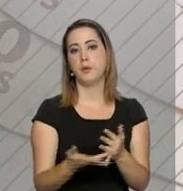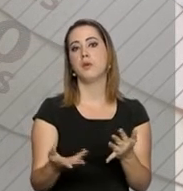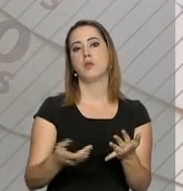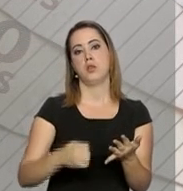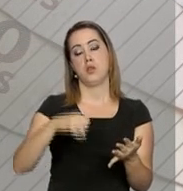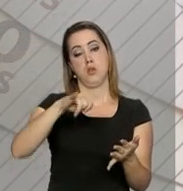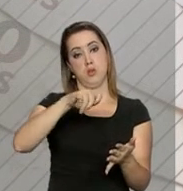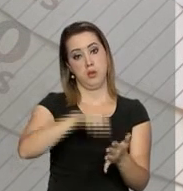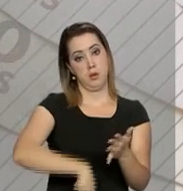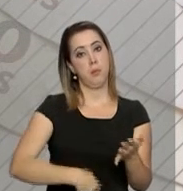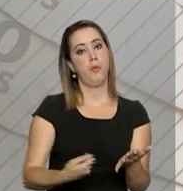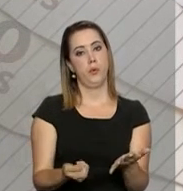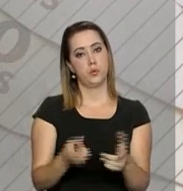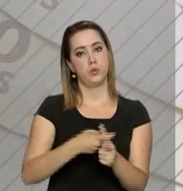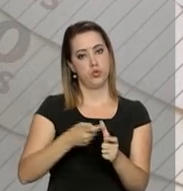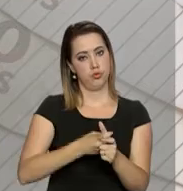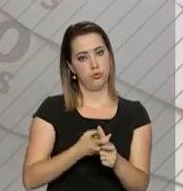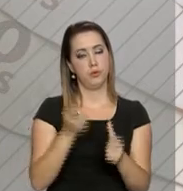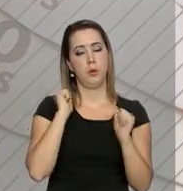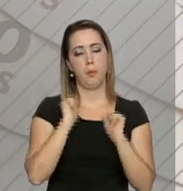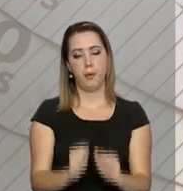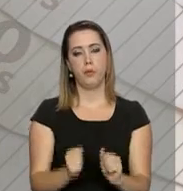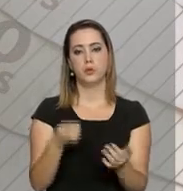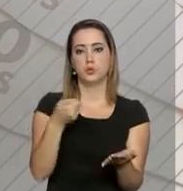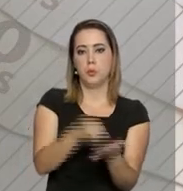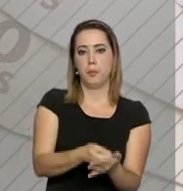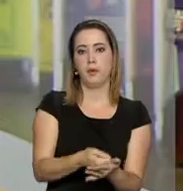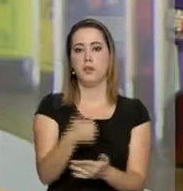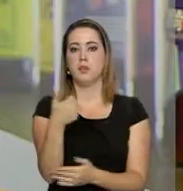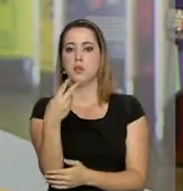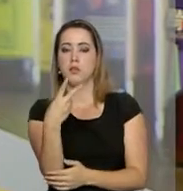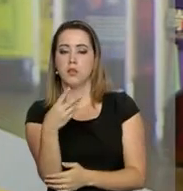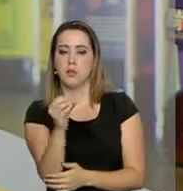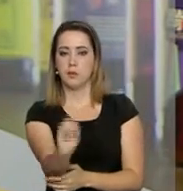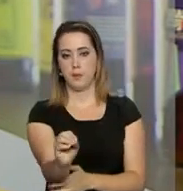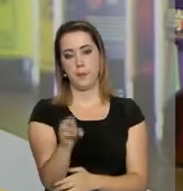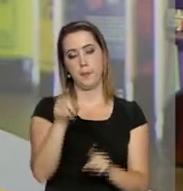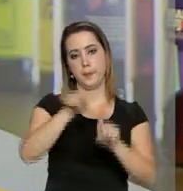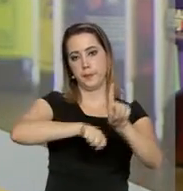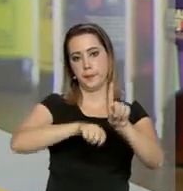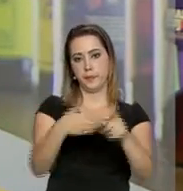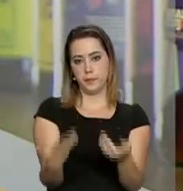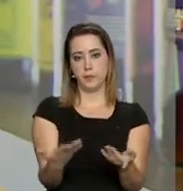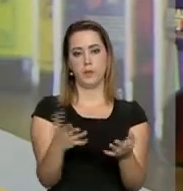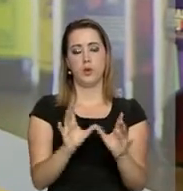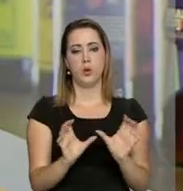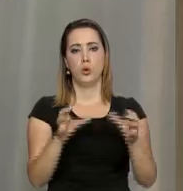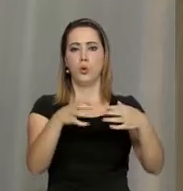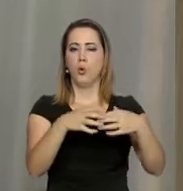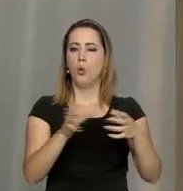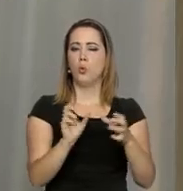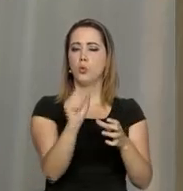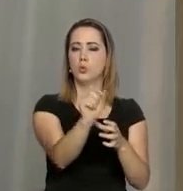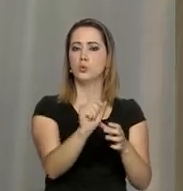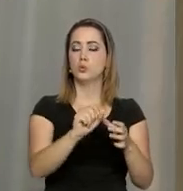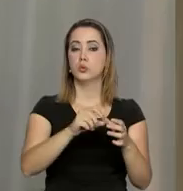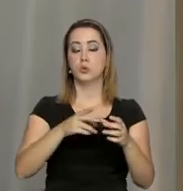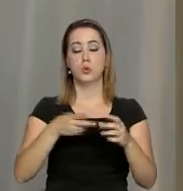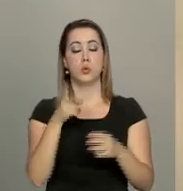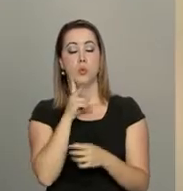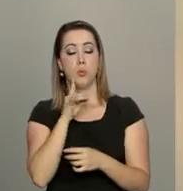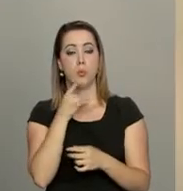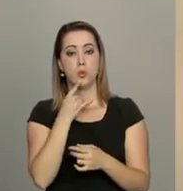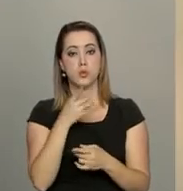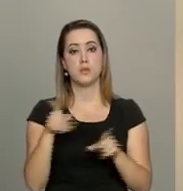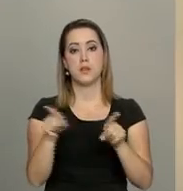agora podem ser quitadas em até 120 meses a associação brasileira de cerveja artesanal estima que mais de